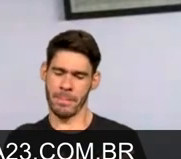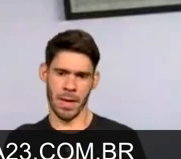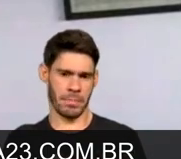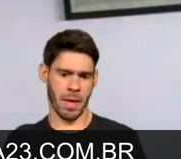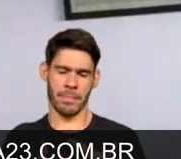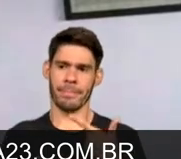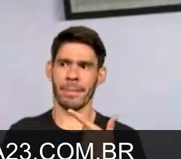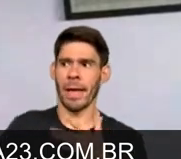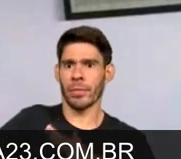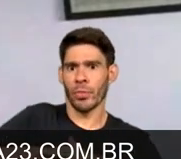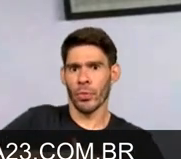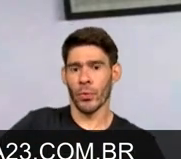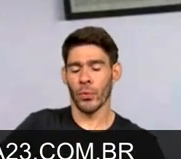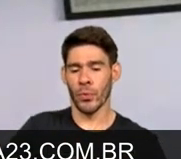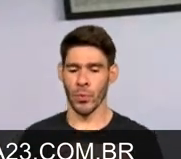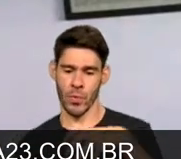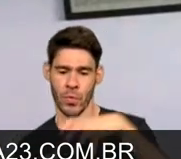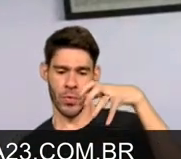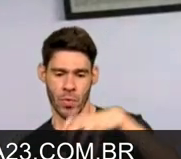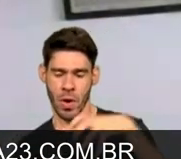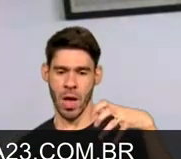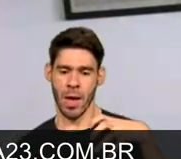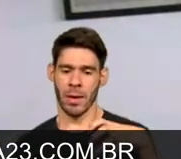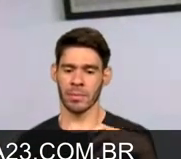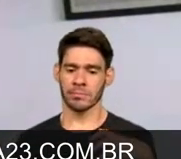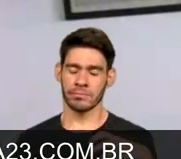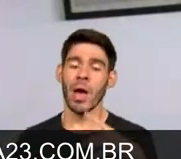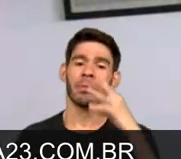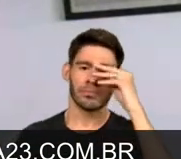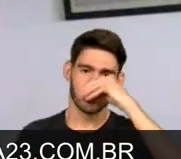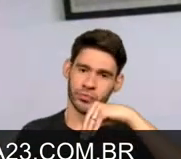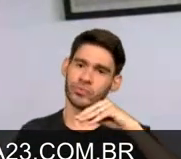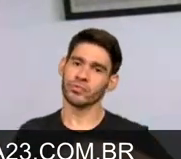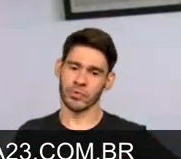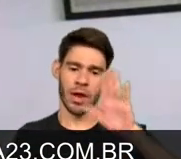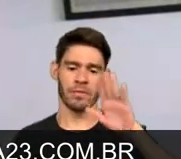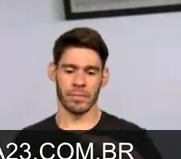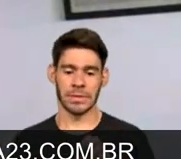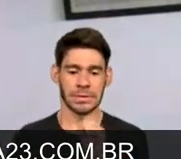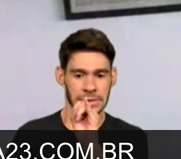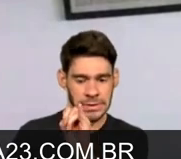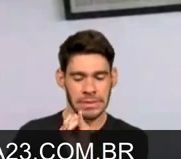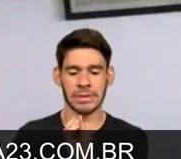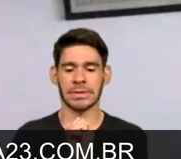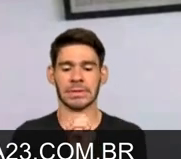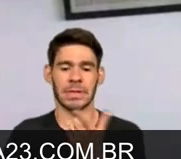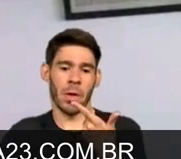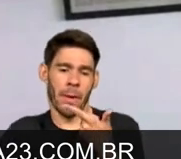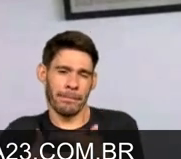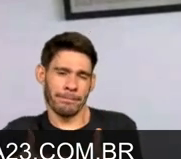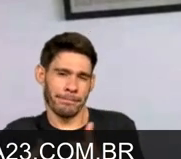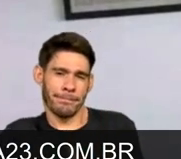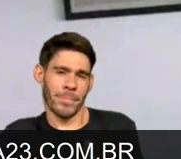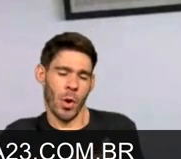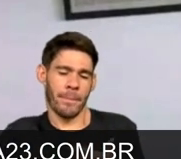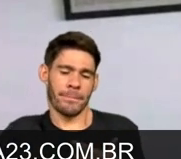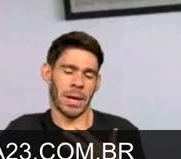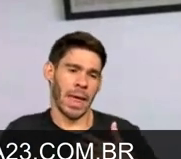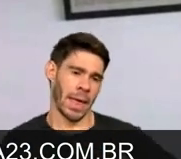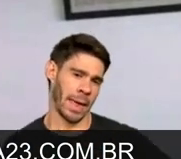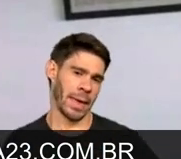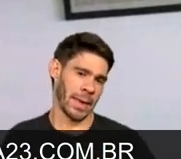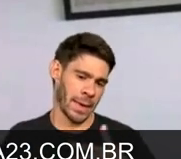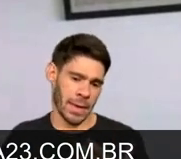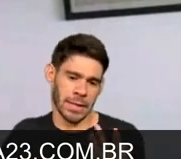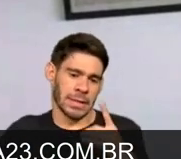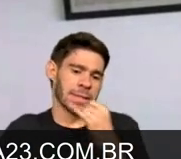clínicas, né, do idoso tornam eles mais vulneráveis quando tem uma infecção sistêmica, como é o caso da